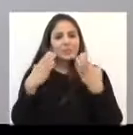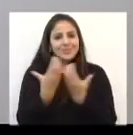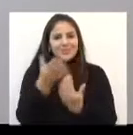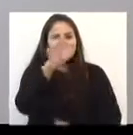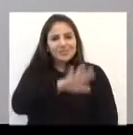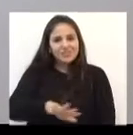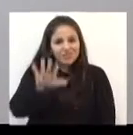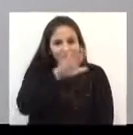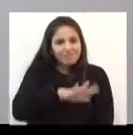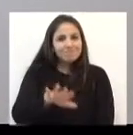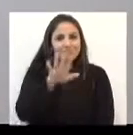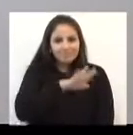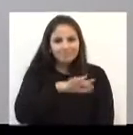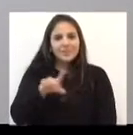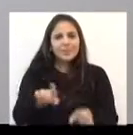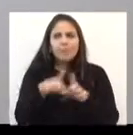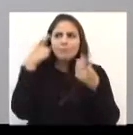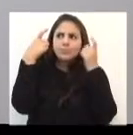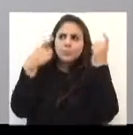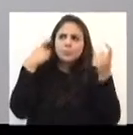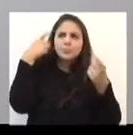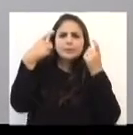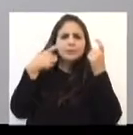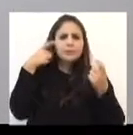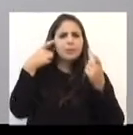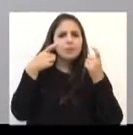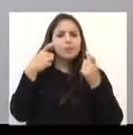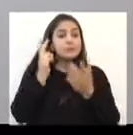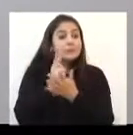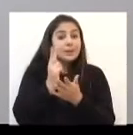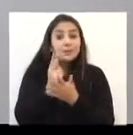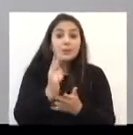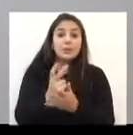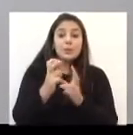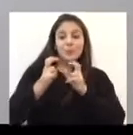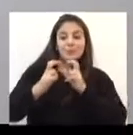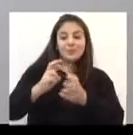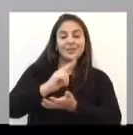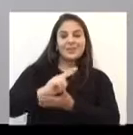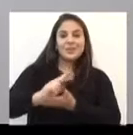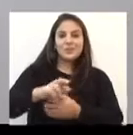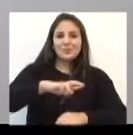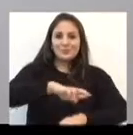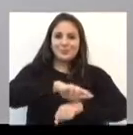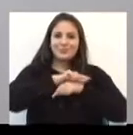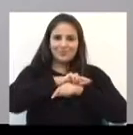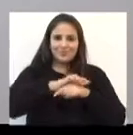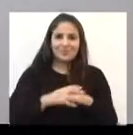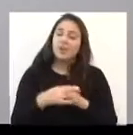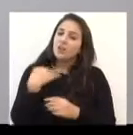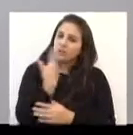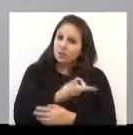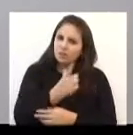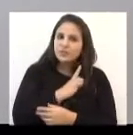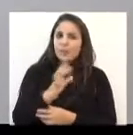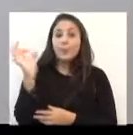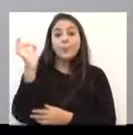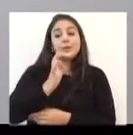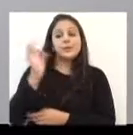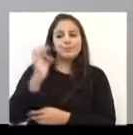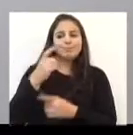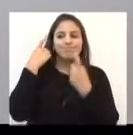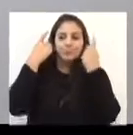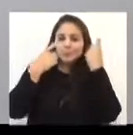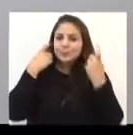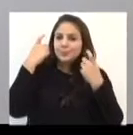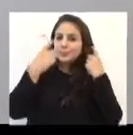todo, nessa preocupação que é nós termos cada vez mais um trânsito seguro. Ainda temos índices que nos preocupam e eu vejo